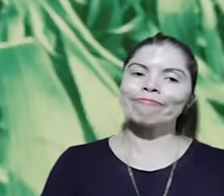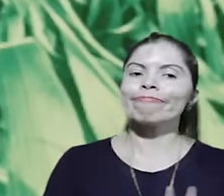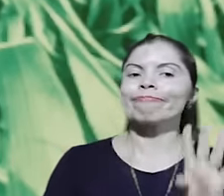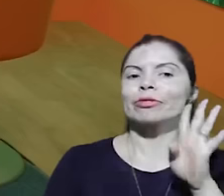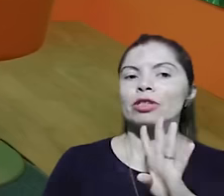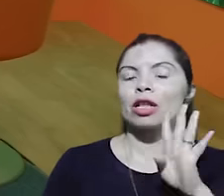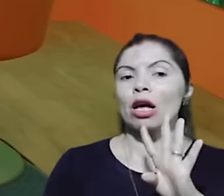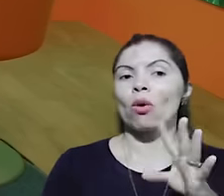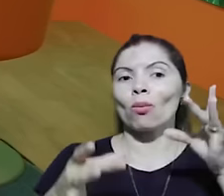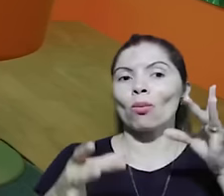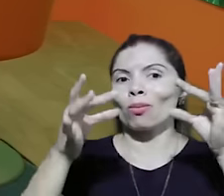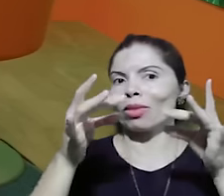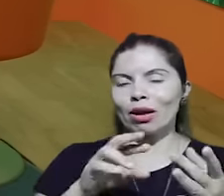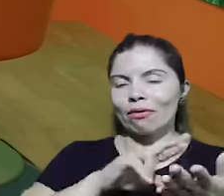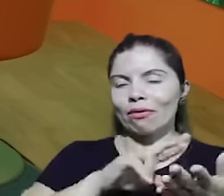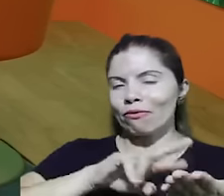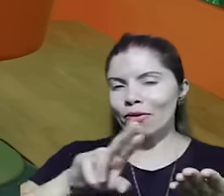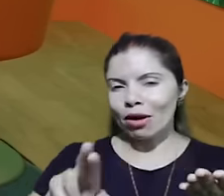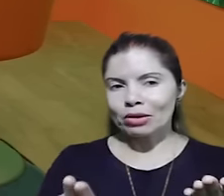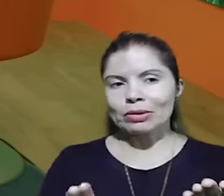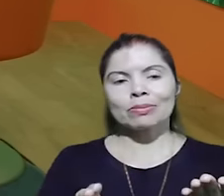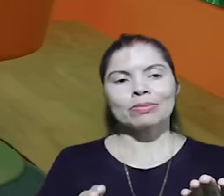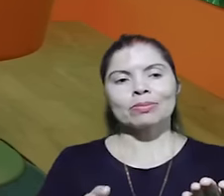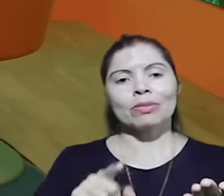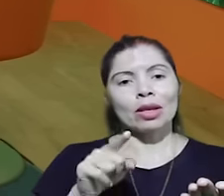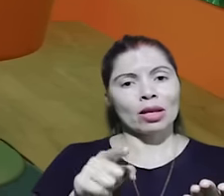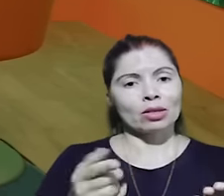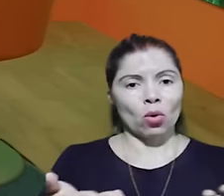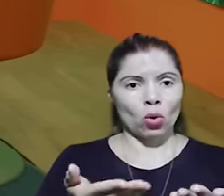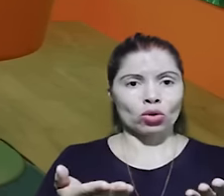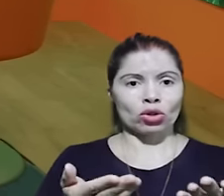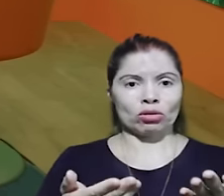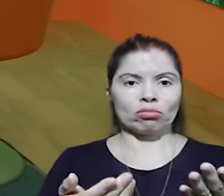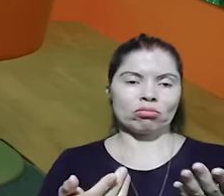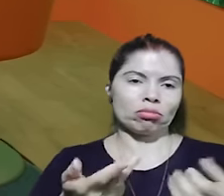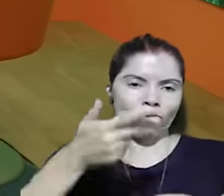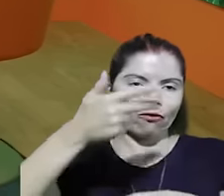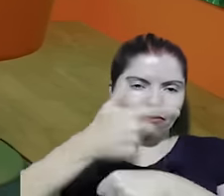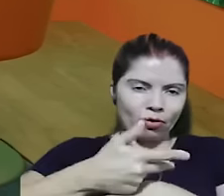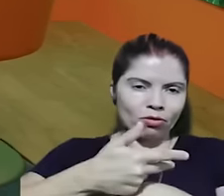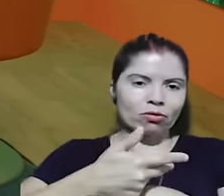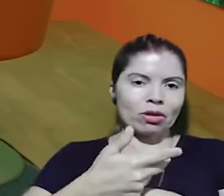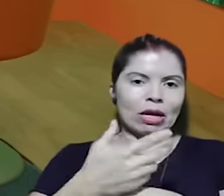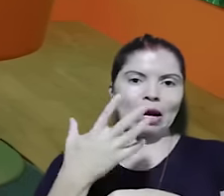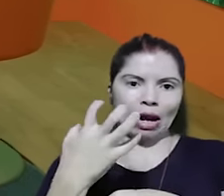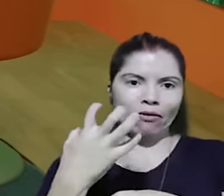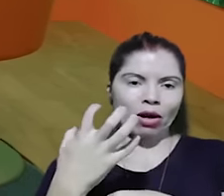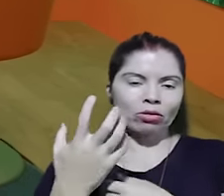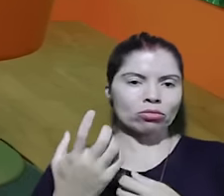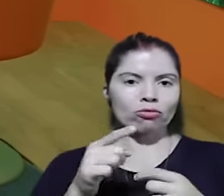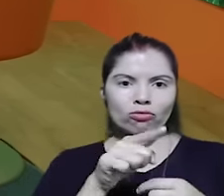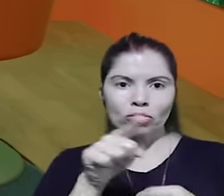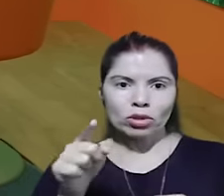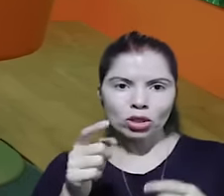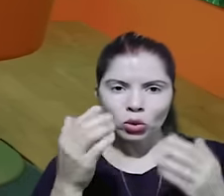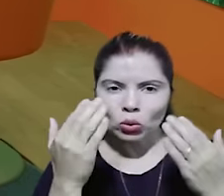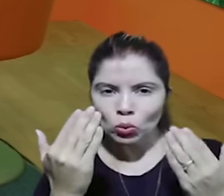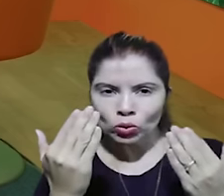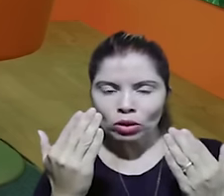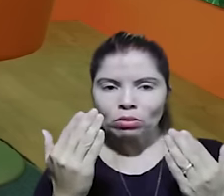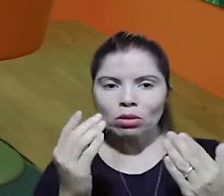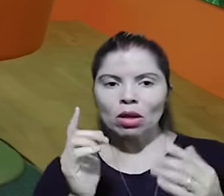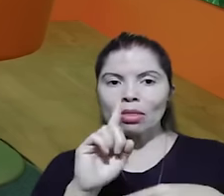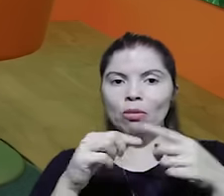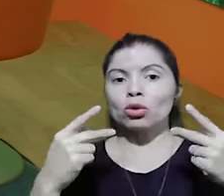também estão falando nesse passo a passo e essa Live vai ficar gravada então Não se preocupem se vocês perderem alguma coisa logo depois esse link vai ficar